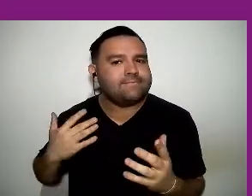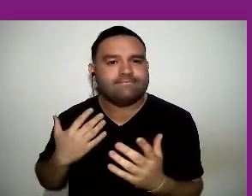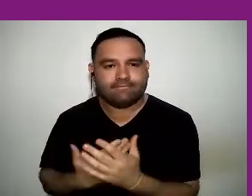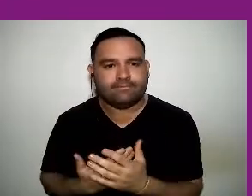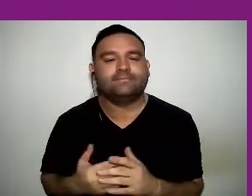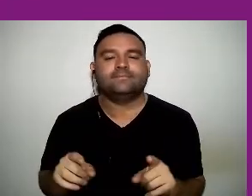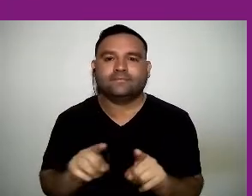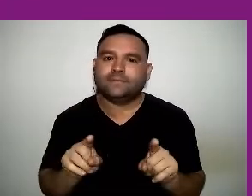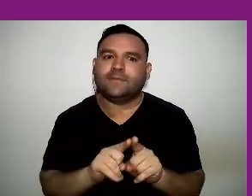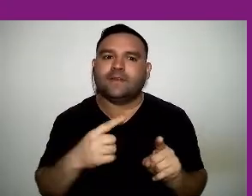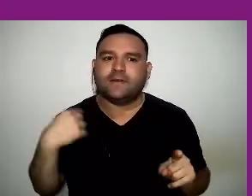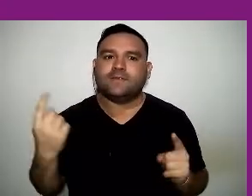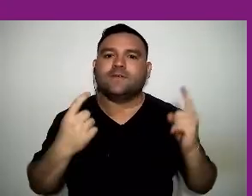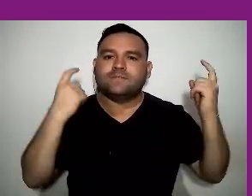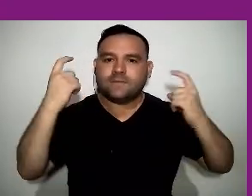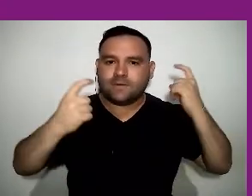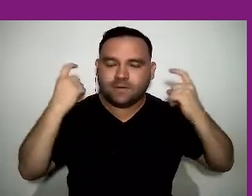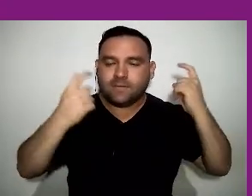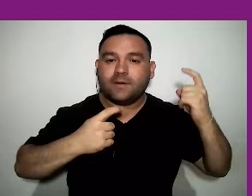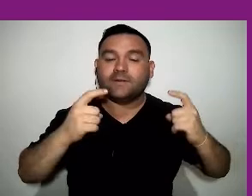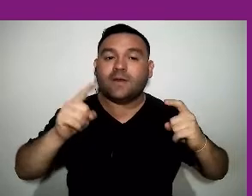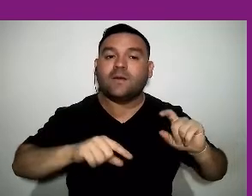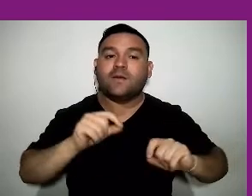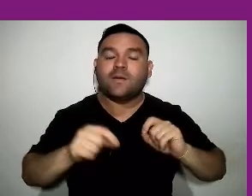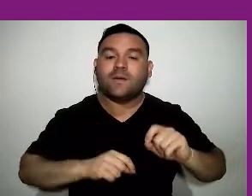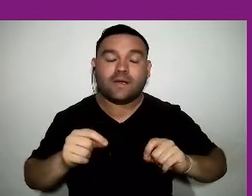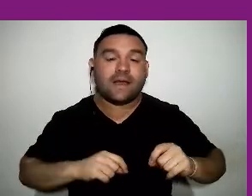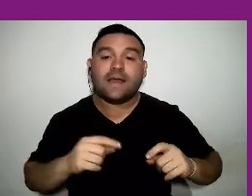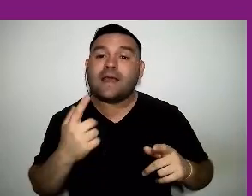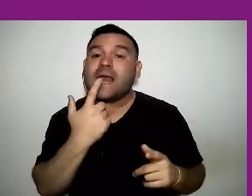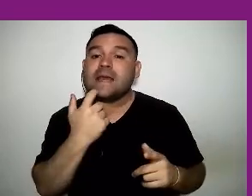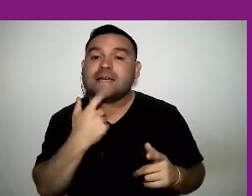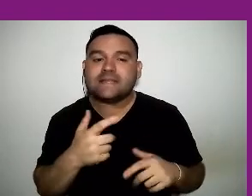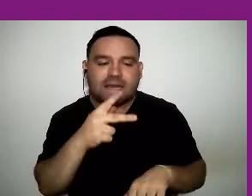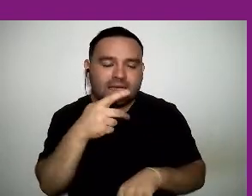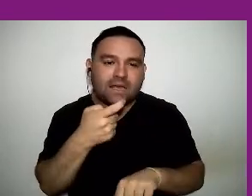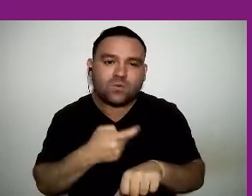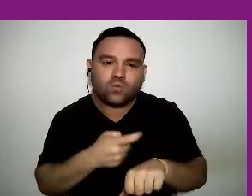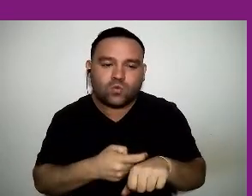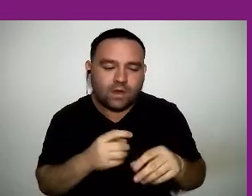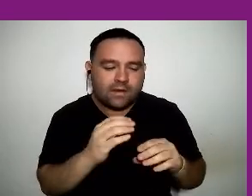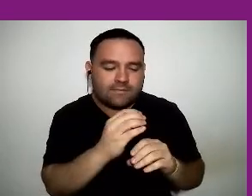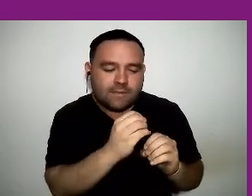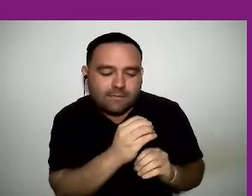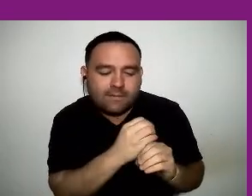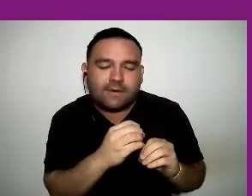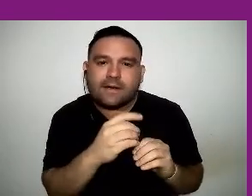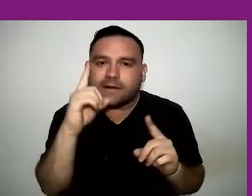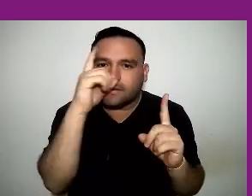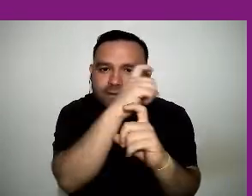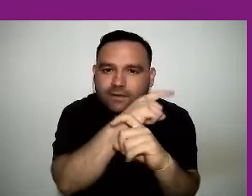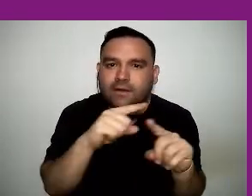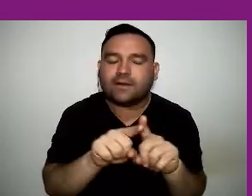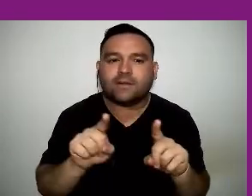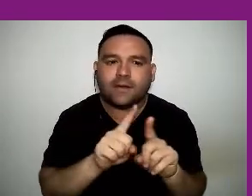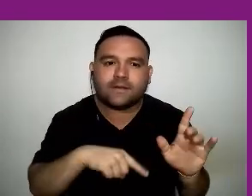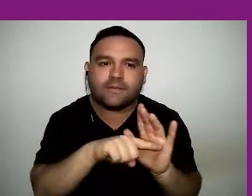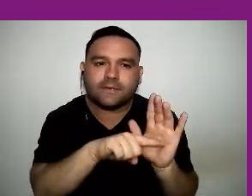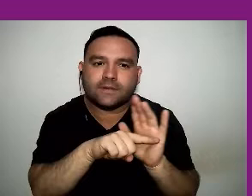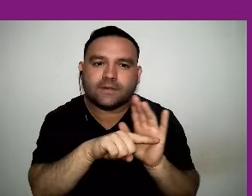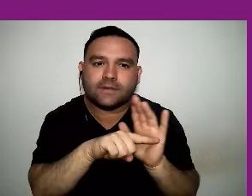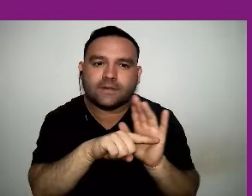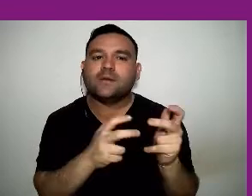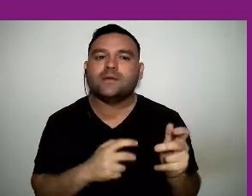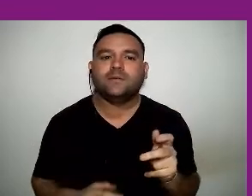nós ficamos muito preocupados são as desordens de coagulação. Nós também exploramos isso.